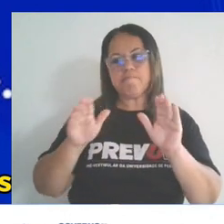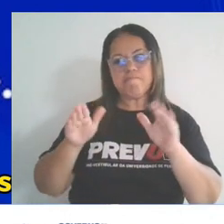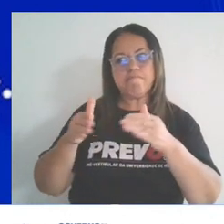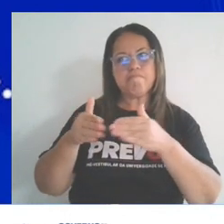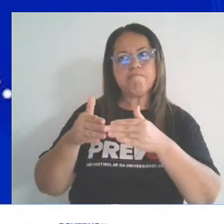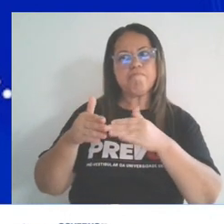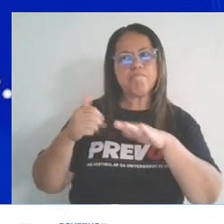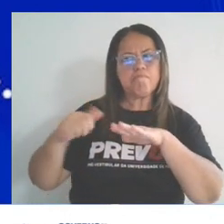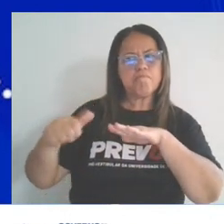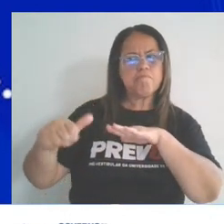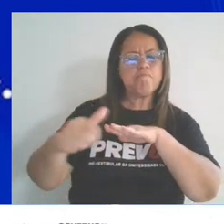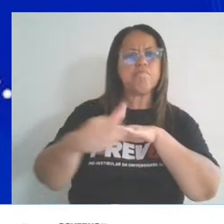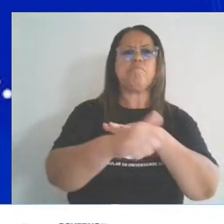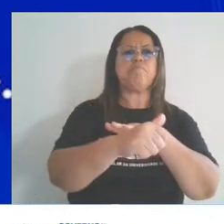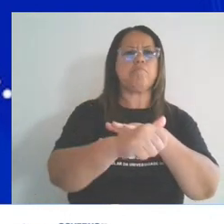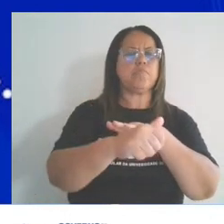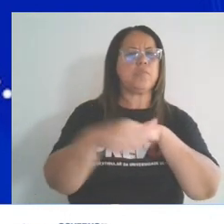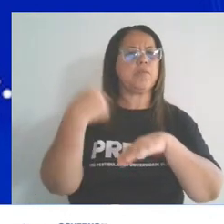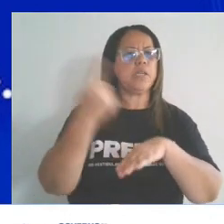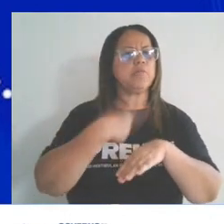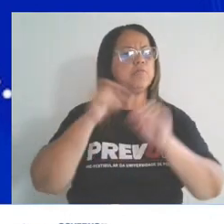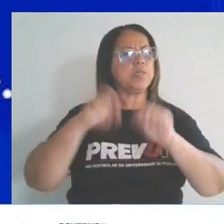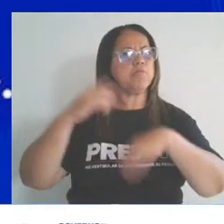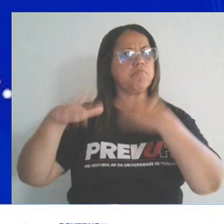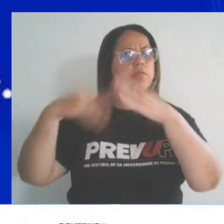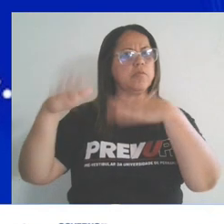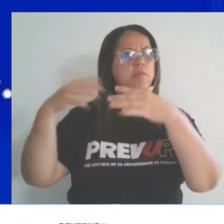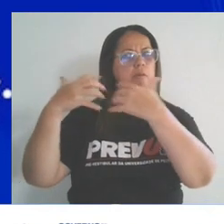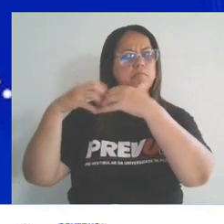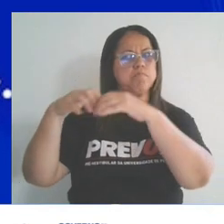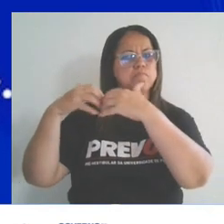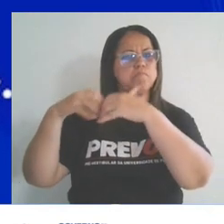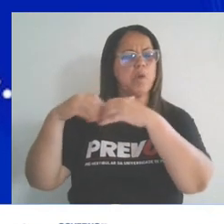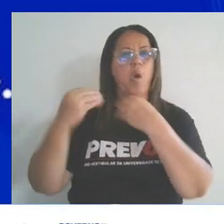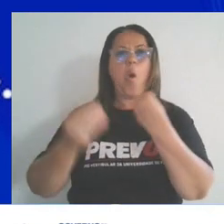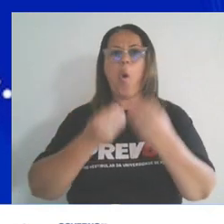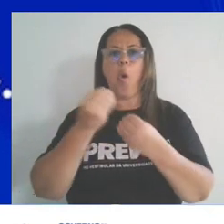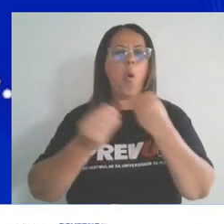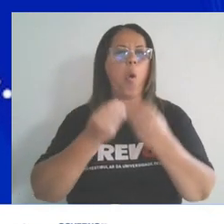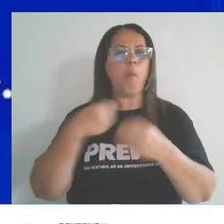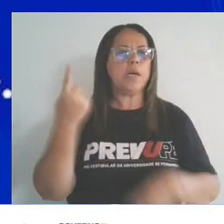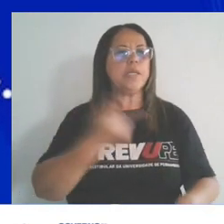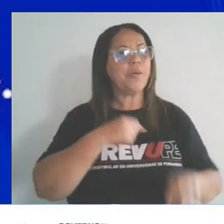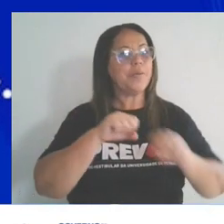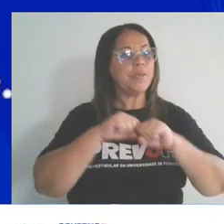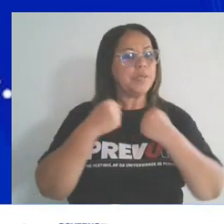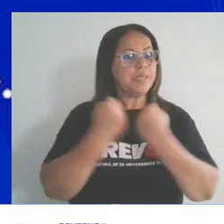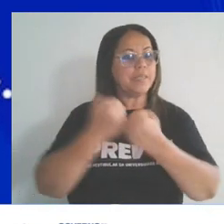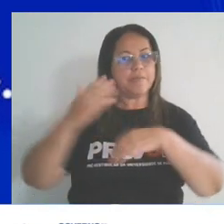redes para que a gente possa desenvolver a reflexão sobre como a nossa sociedade tem